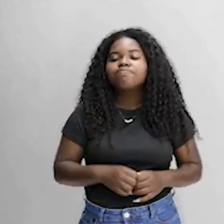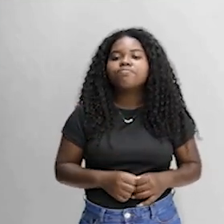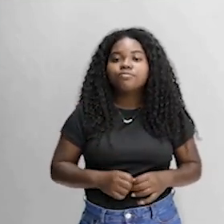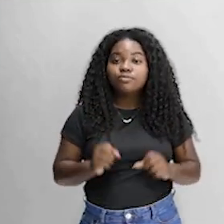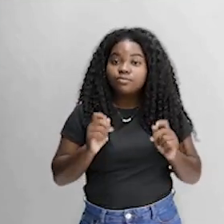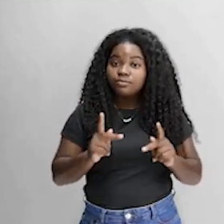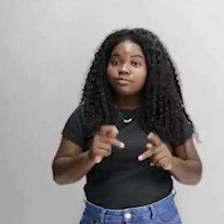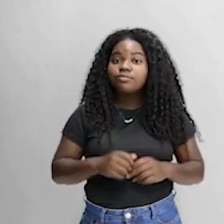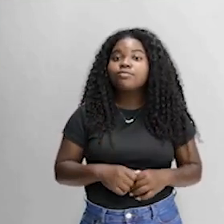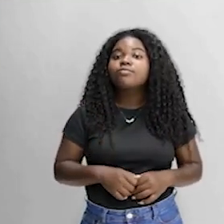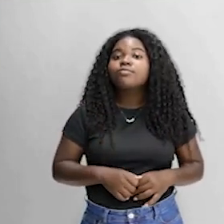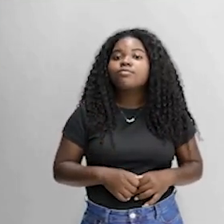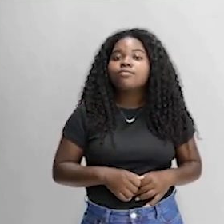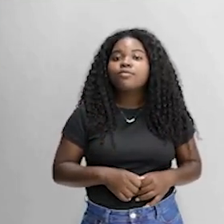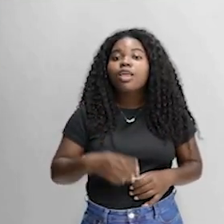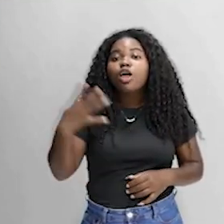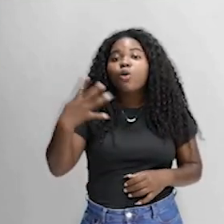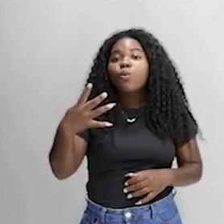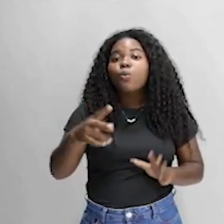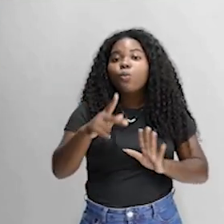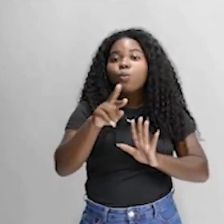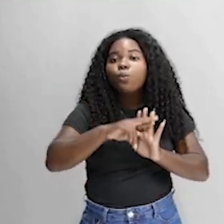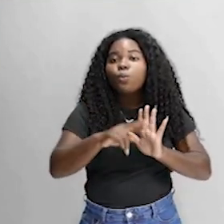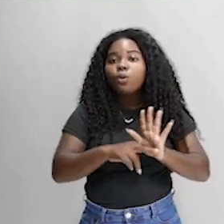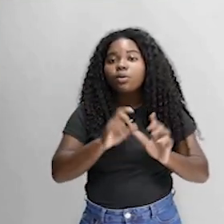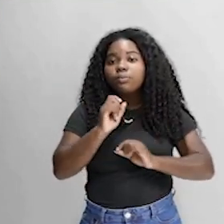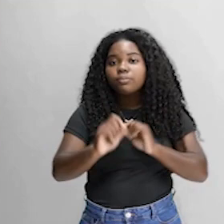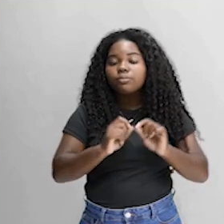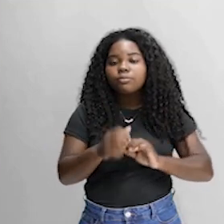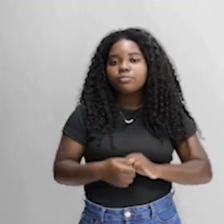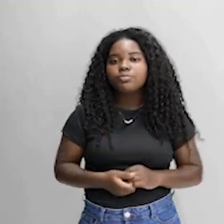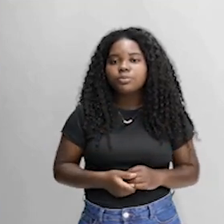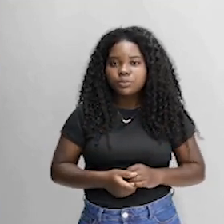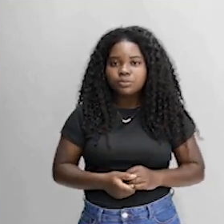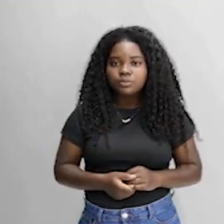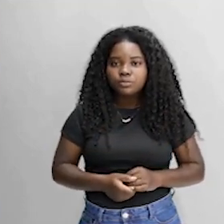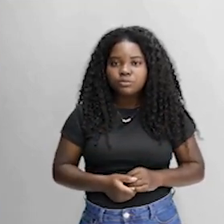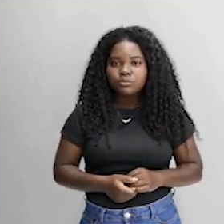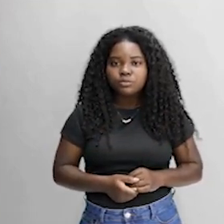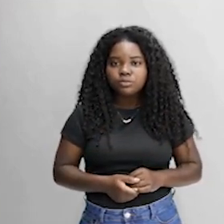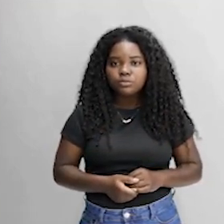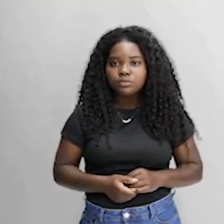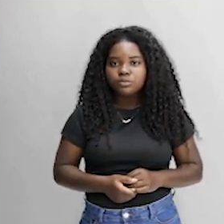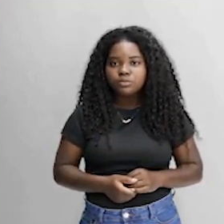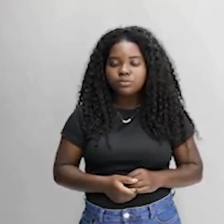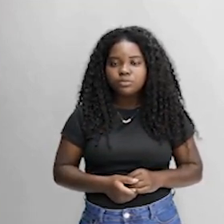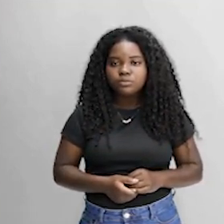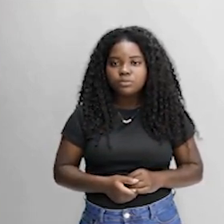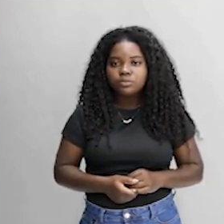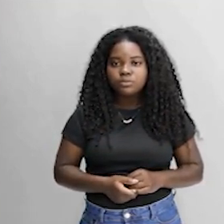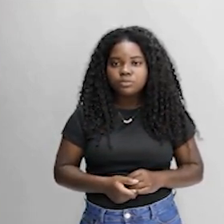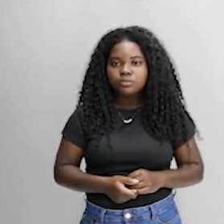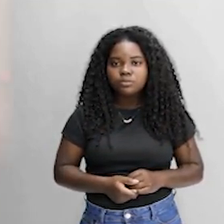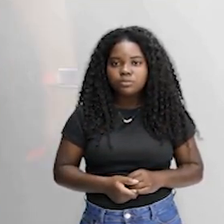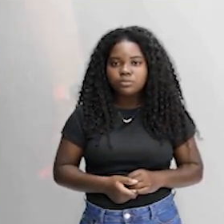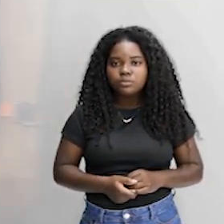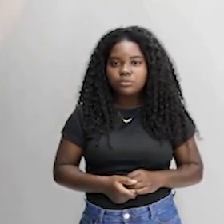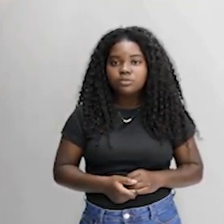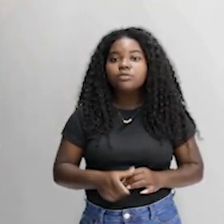Na quarta regra, o que que eu vou colocar? O termo médio não aparece